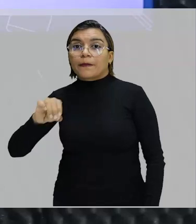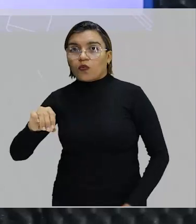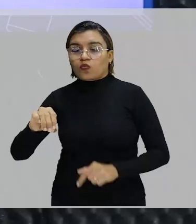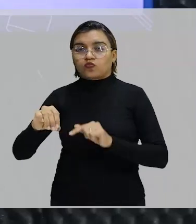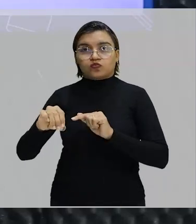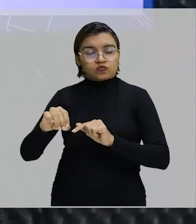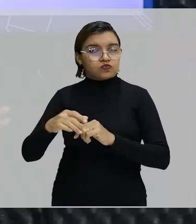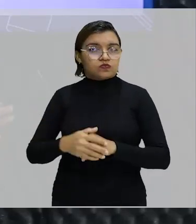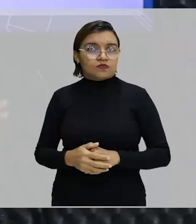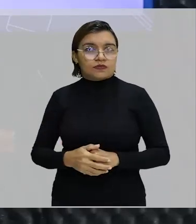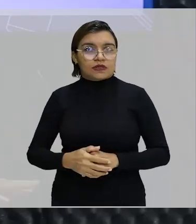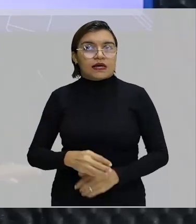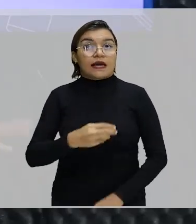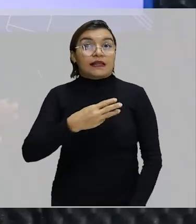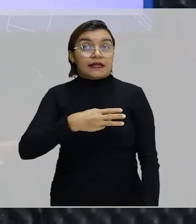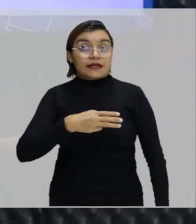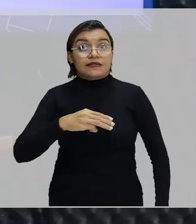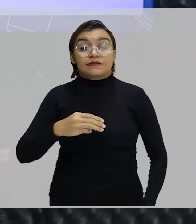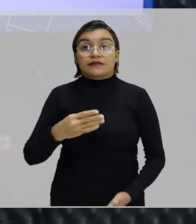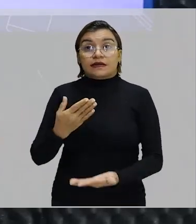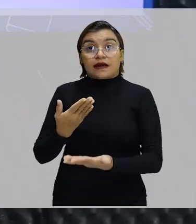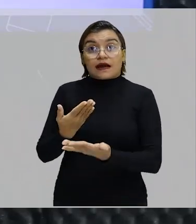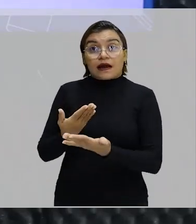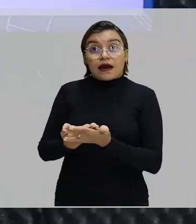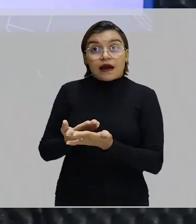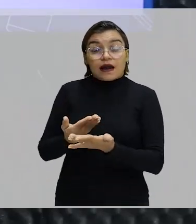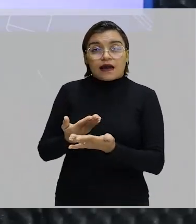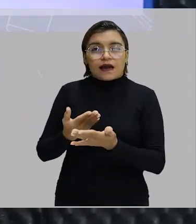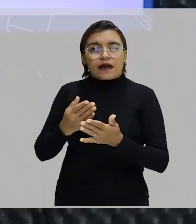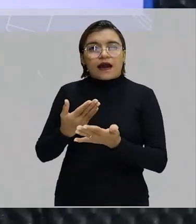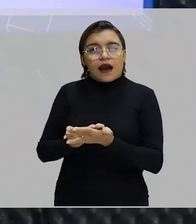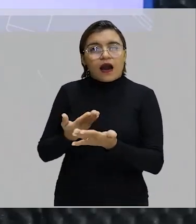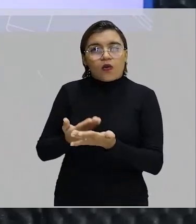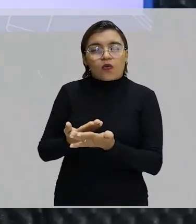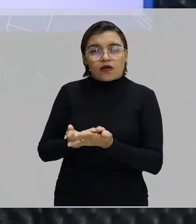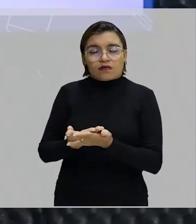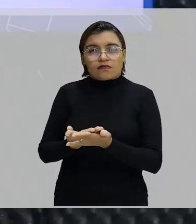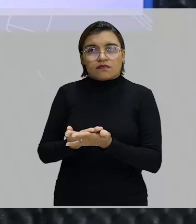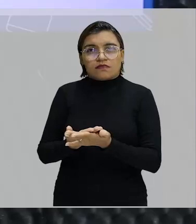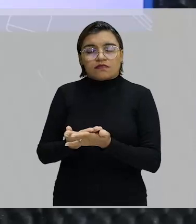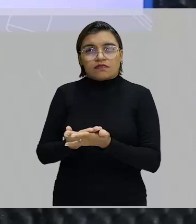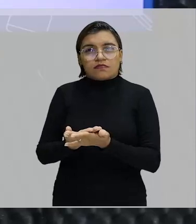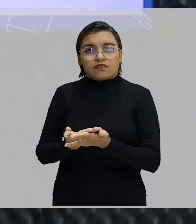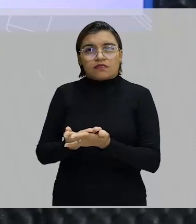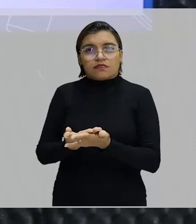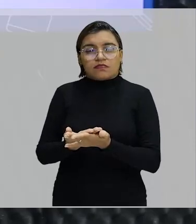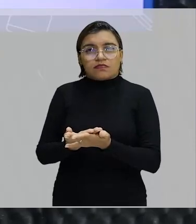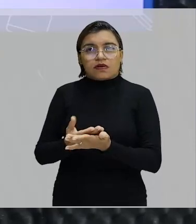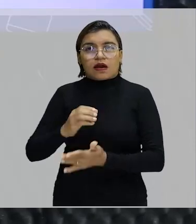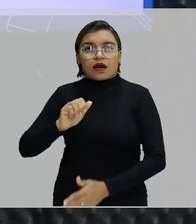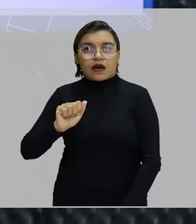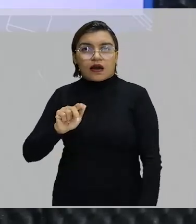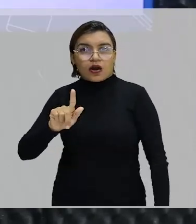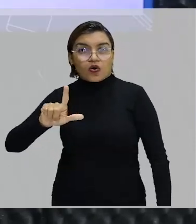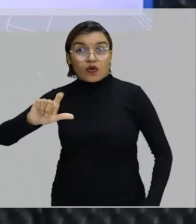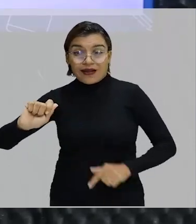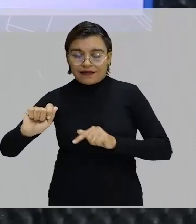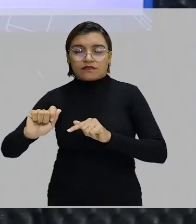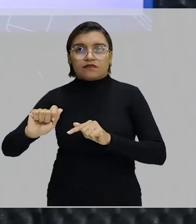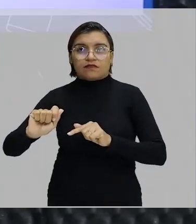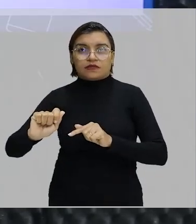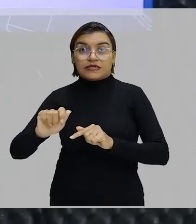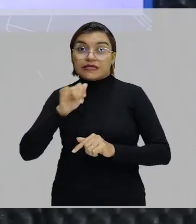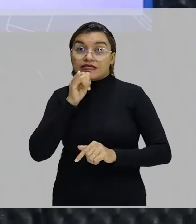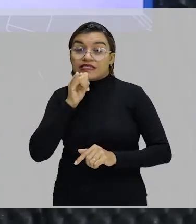a TV agora, a professora Cacau não está com desvio gramatical. Ela está falando da harmonização entre